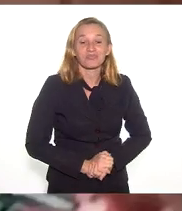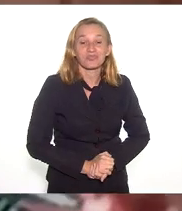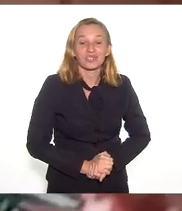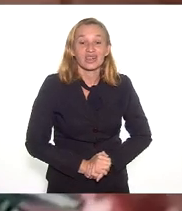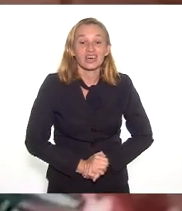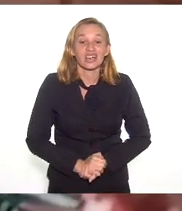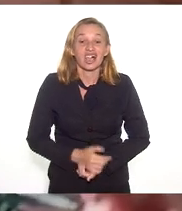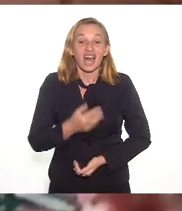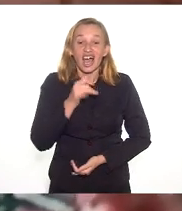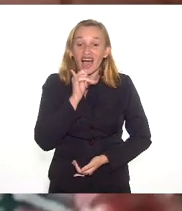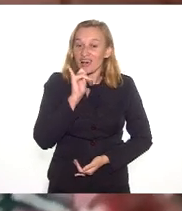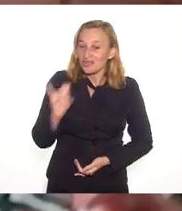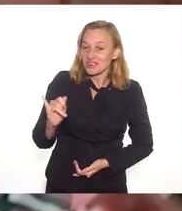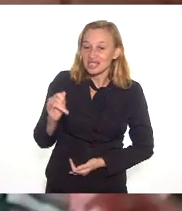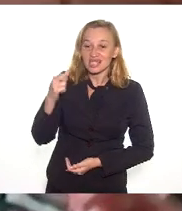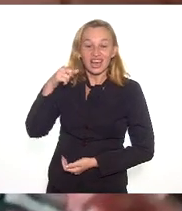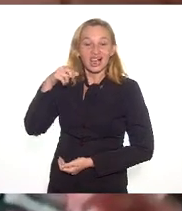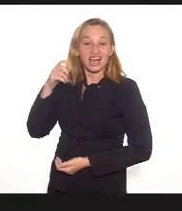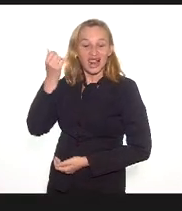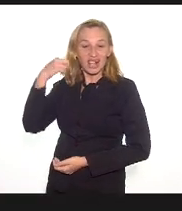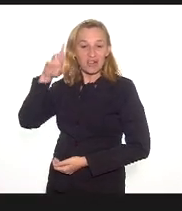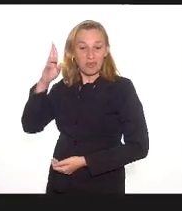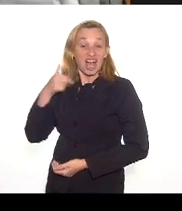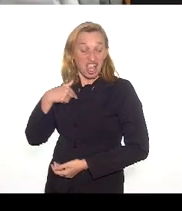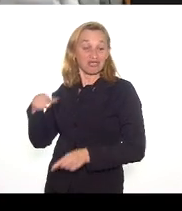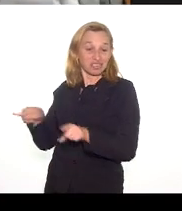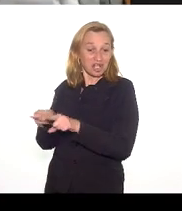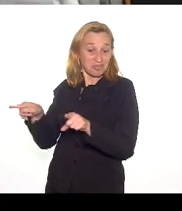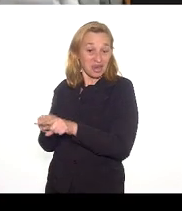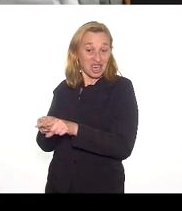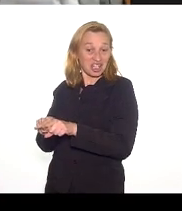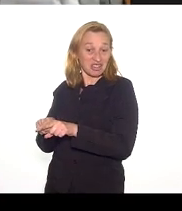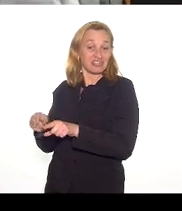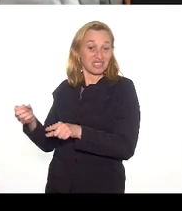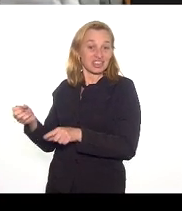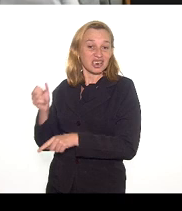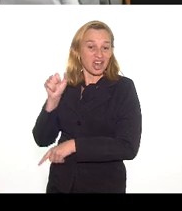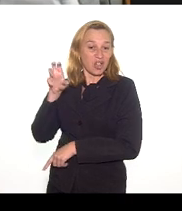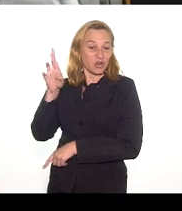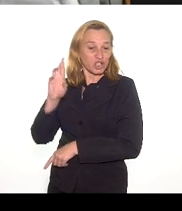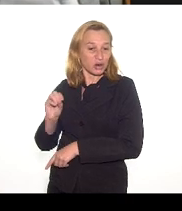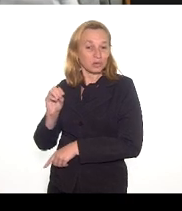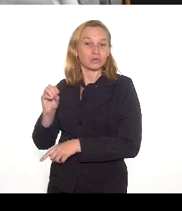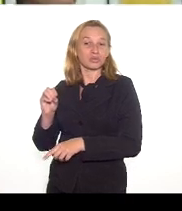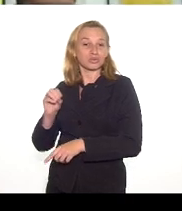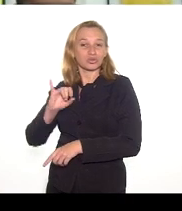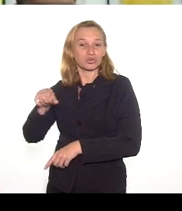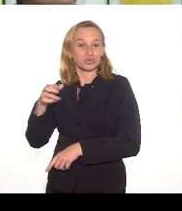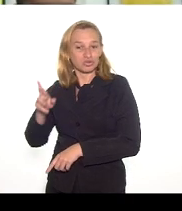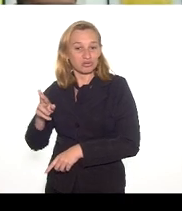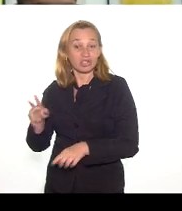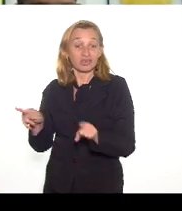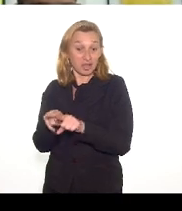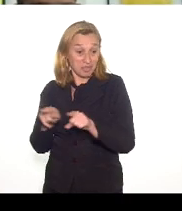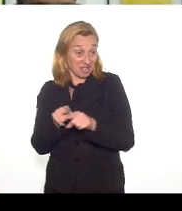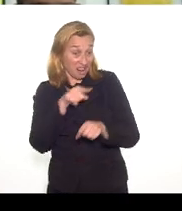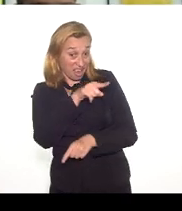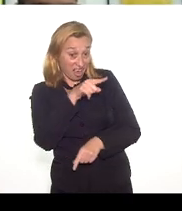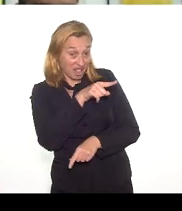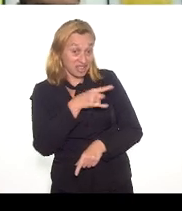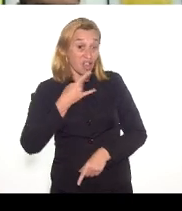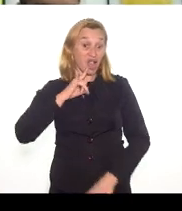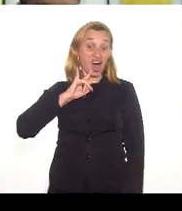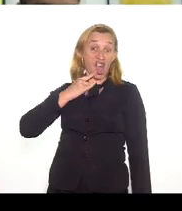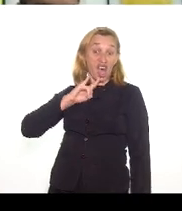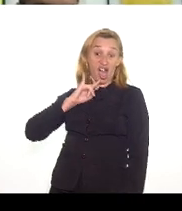Avisa, Leomar, que eu estou aqui no gabinete já do Alerjão, Eurico Júnior. Eliomar, o Eurico Júnior tem uma boa lá, hein? Garrafão